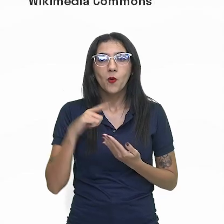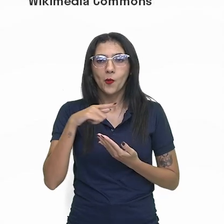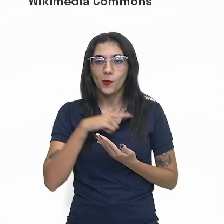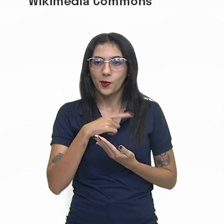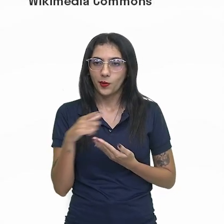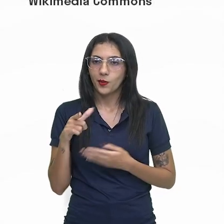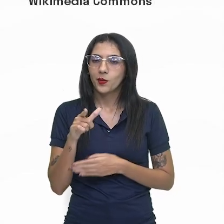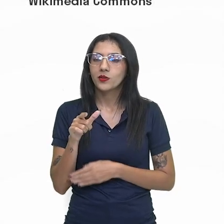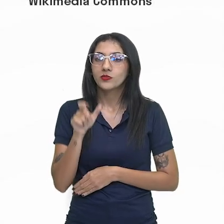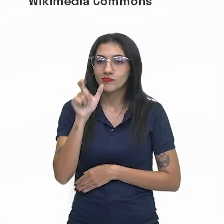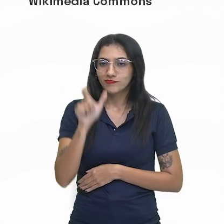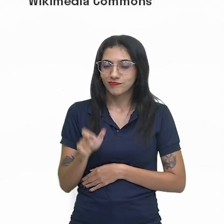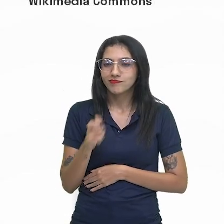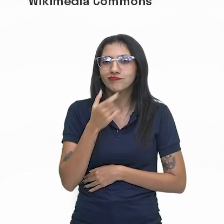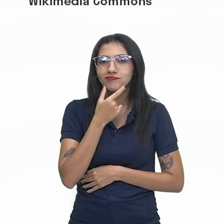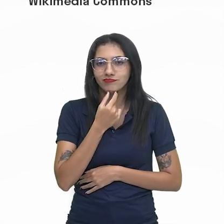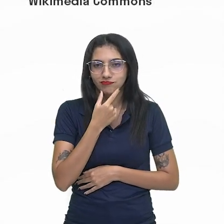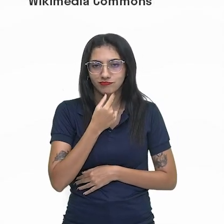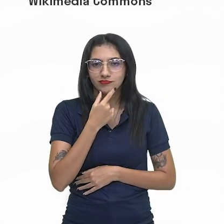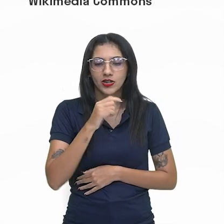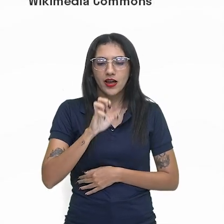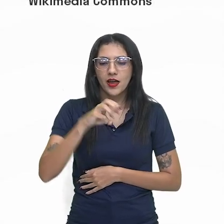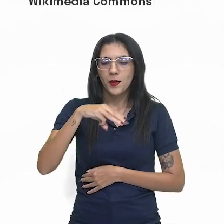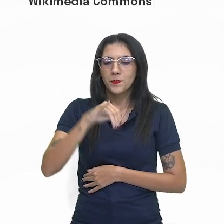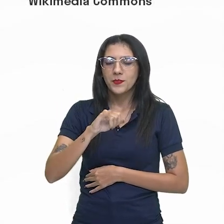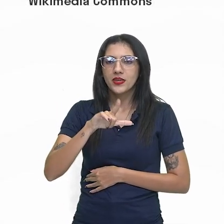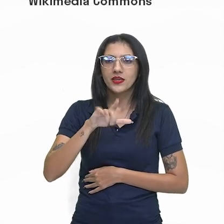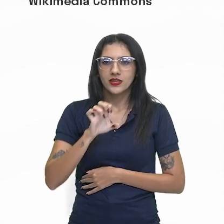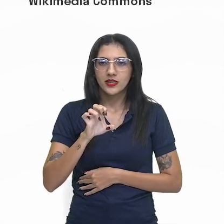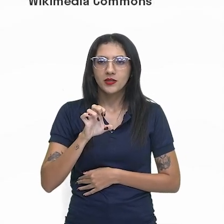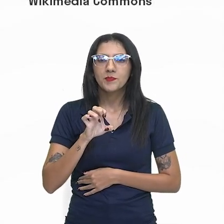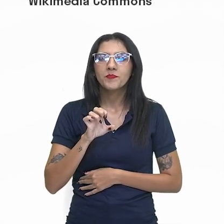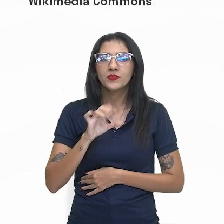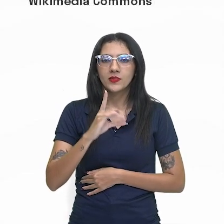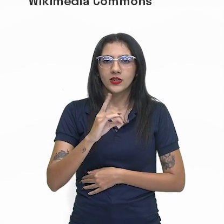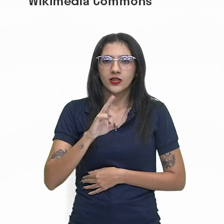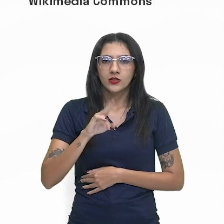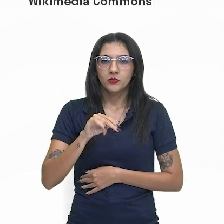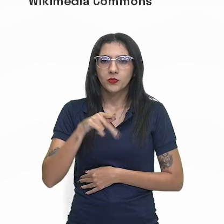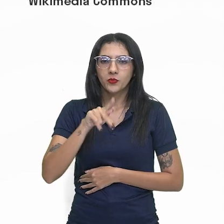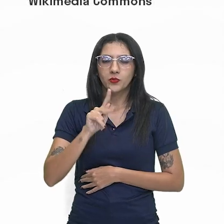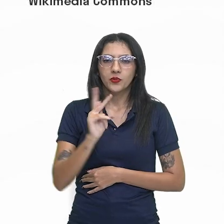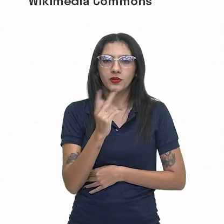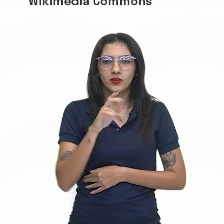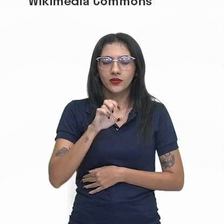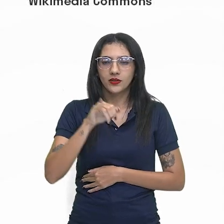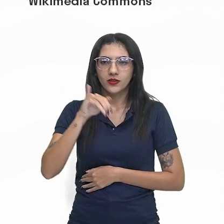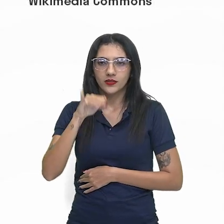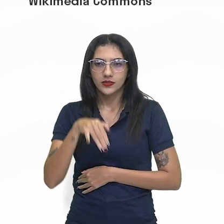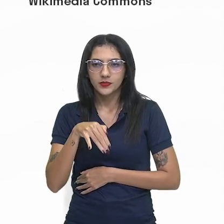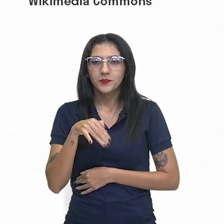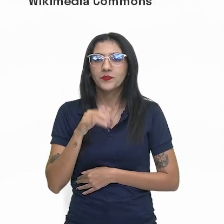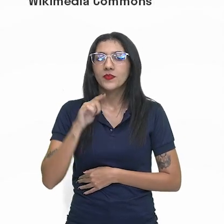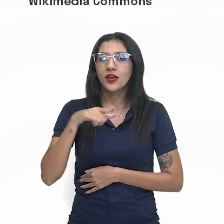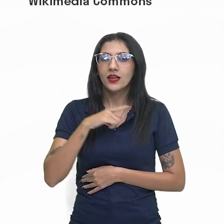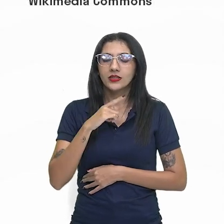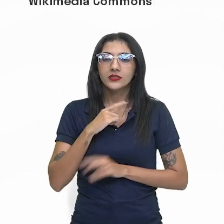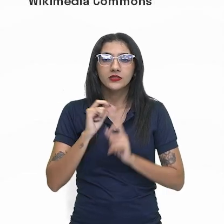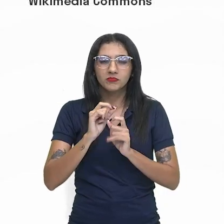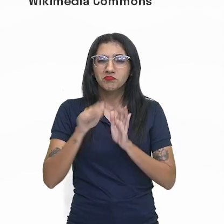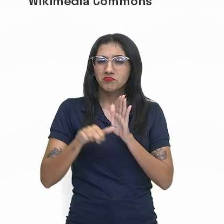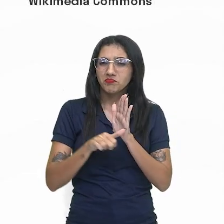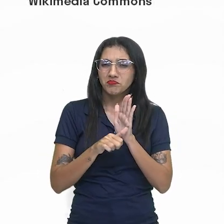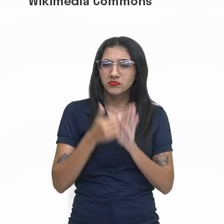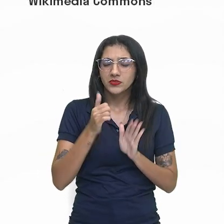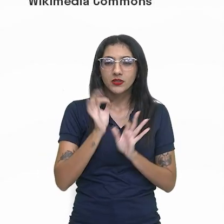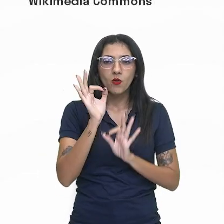desse processo aí, o Émile Durkheim, que é um francês, estudioso, aí, um primeiro pensador a